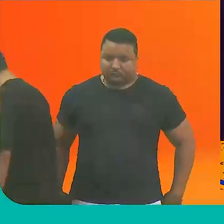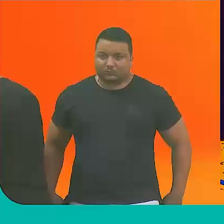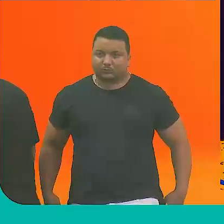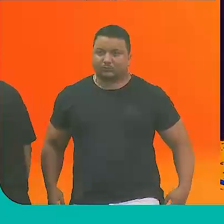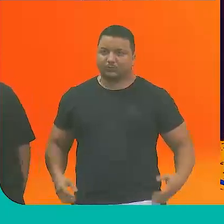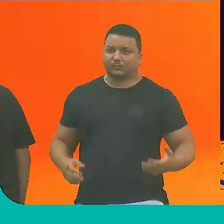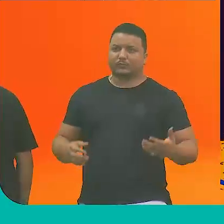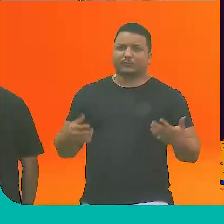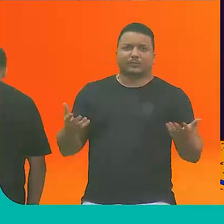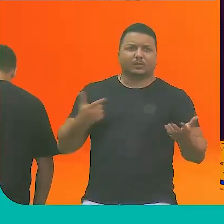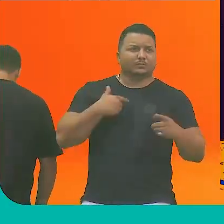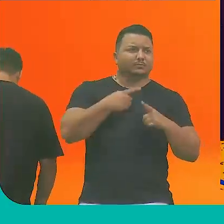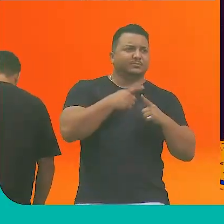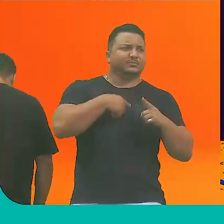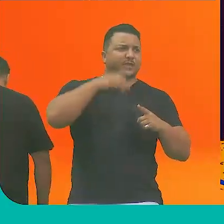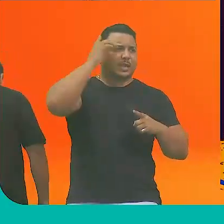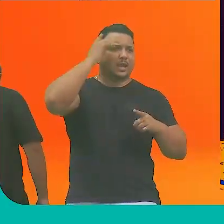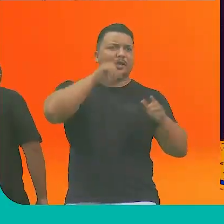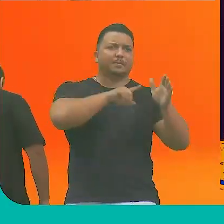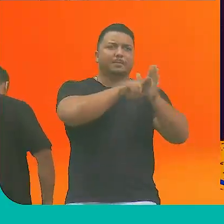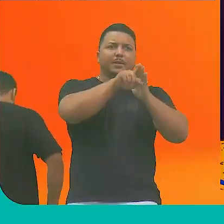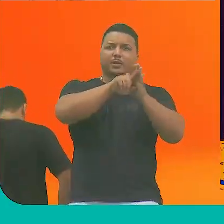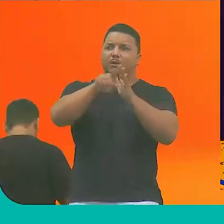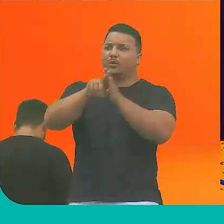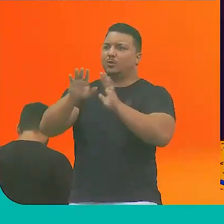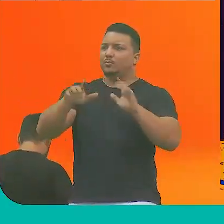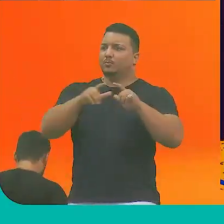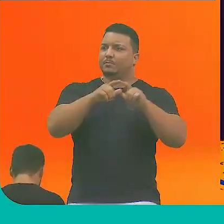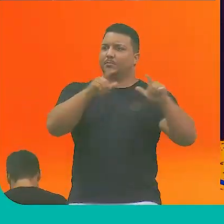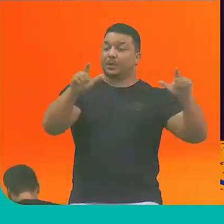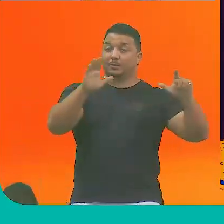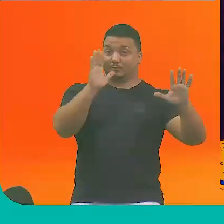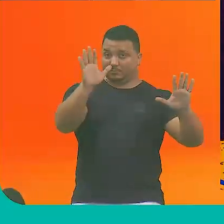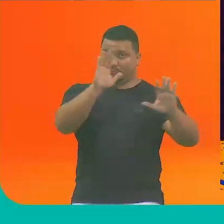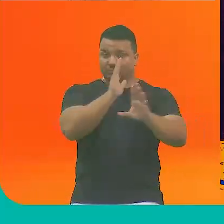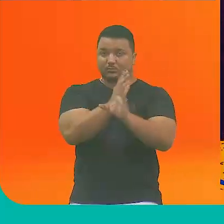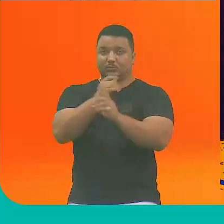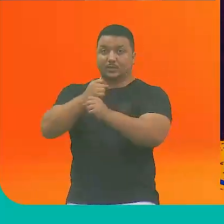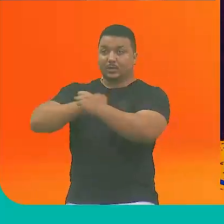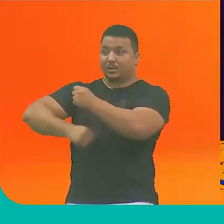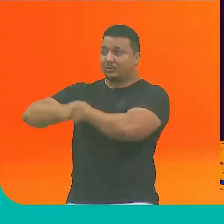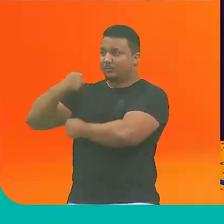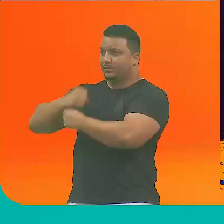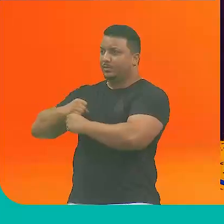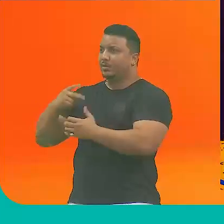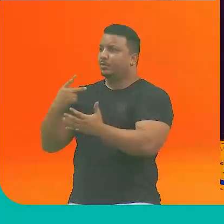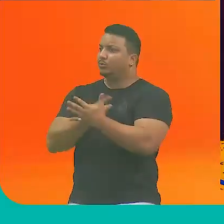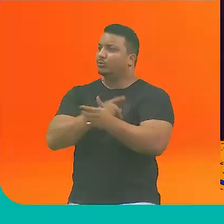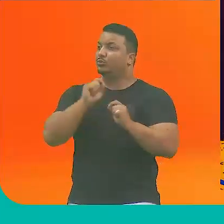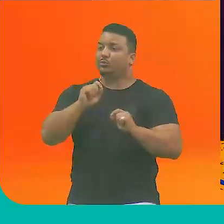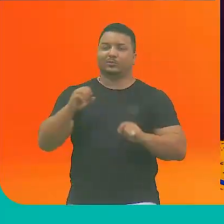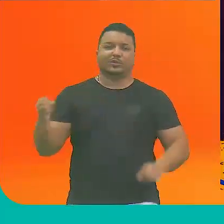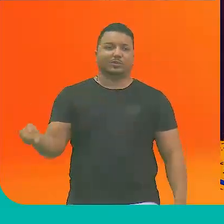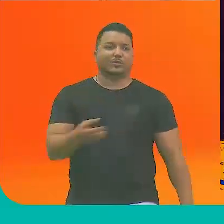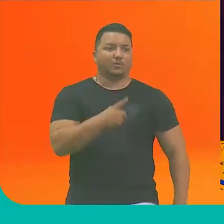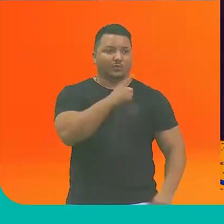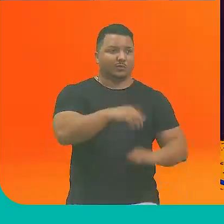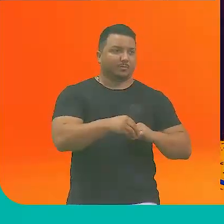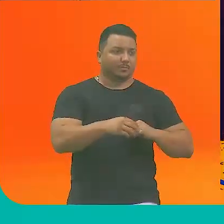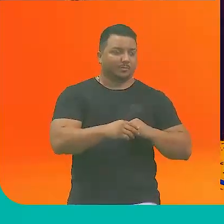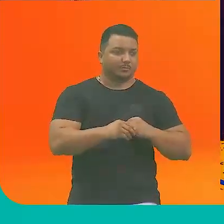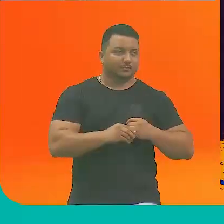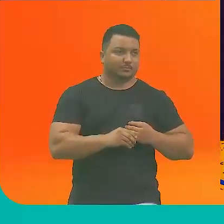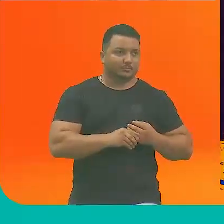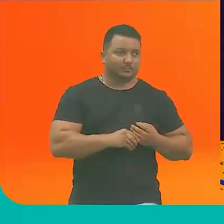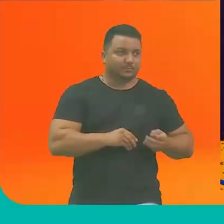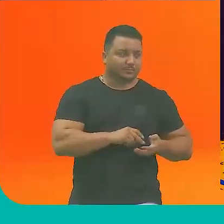acha que vai ter mais questões? Porque no ano passado aconteceu uma novidade na prova. Qual